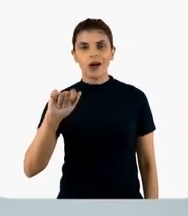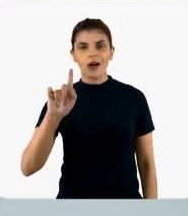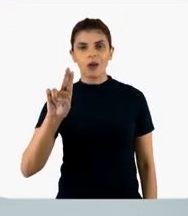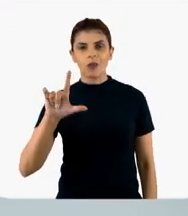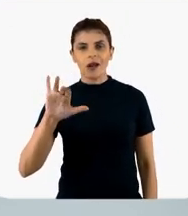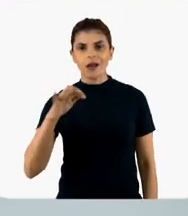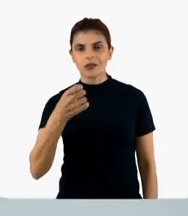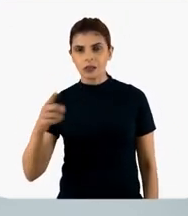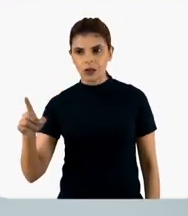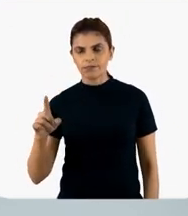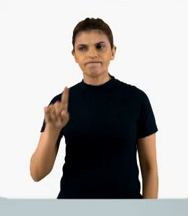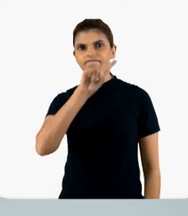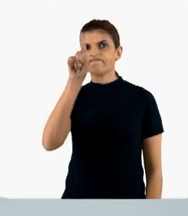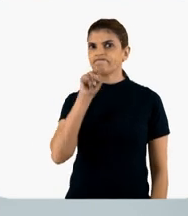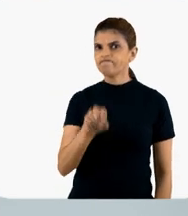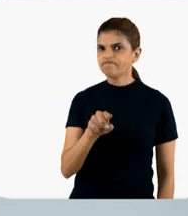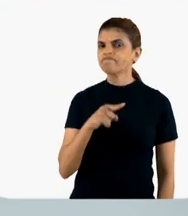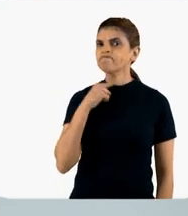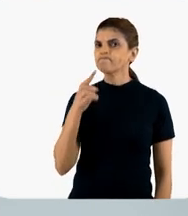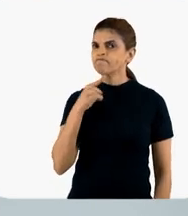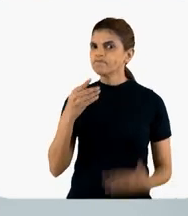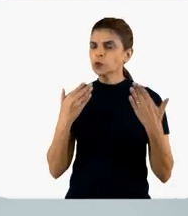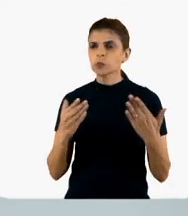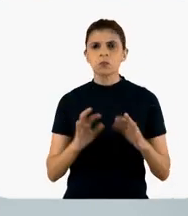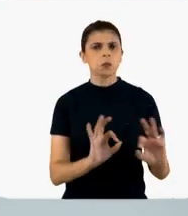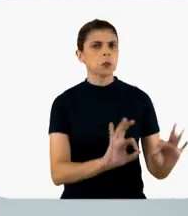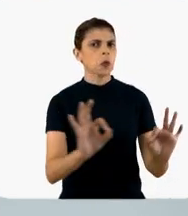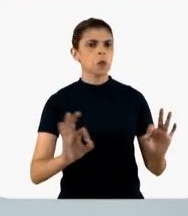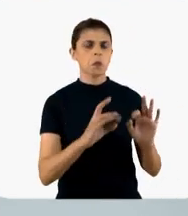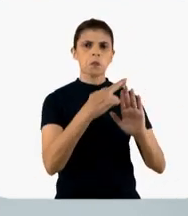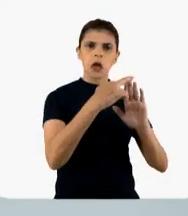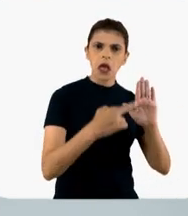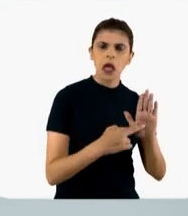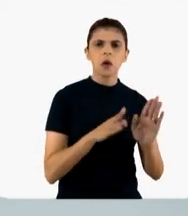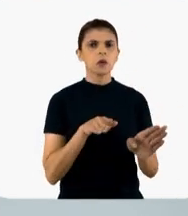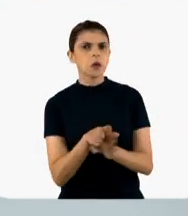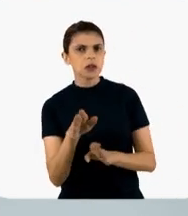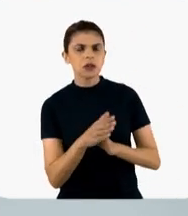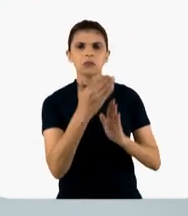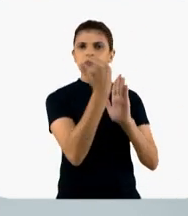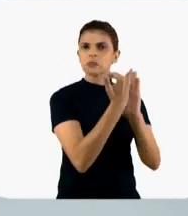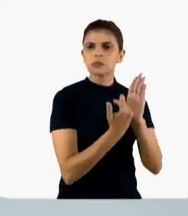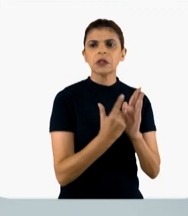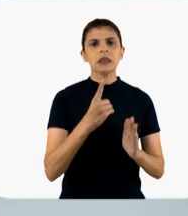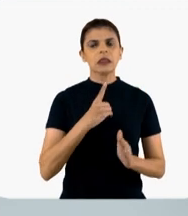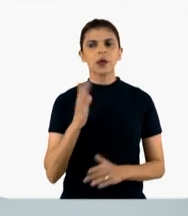isso ainda uma incógnita, e nenhum protocolo, nenhuma das